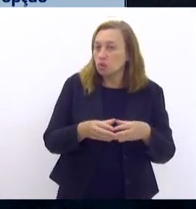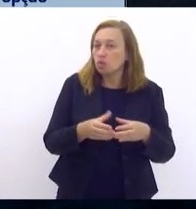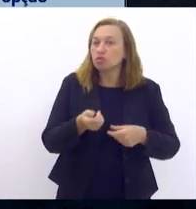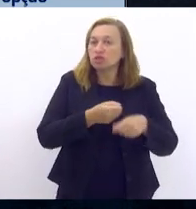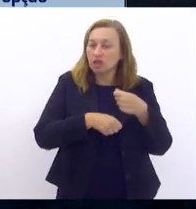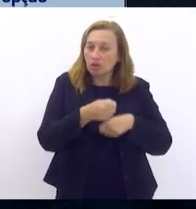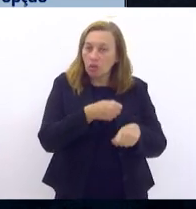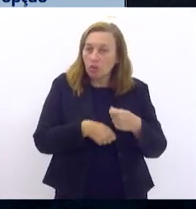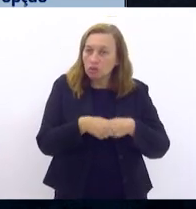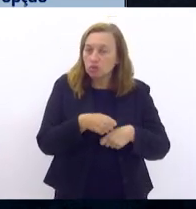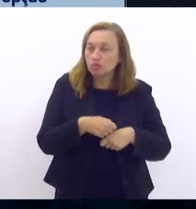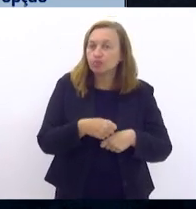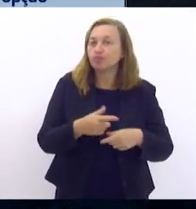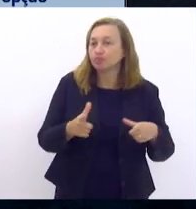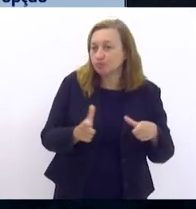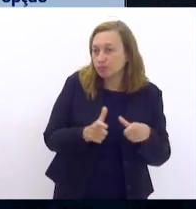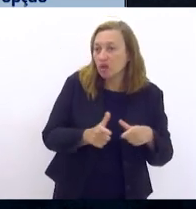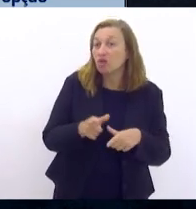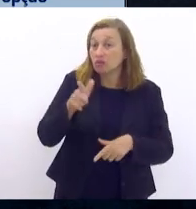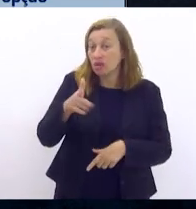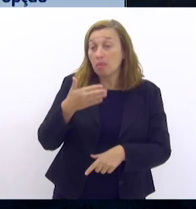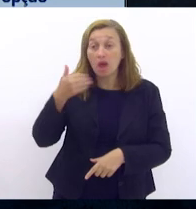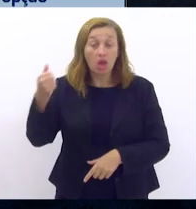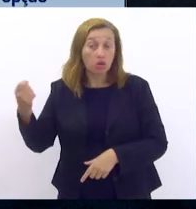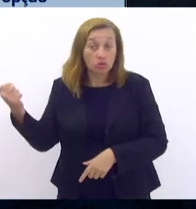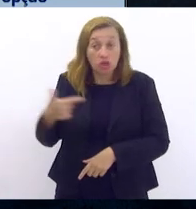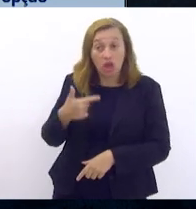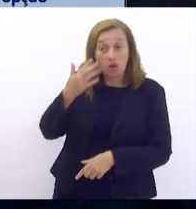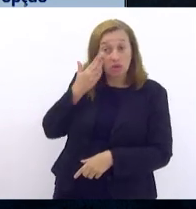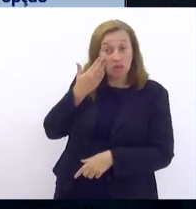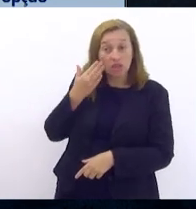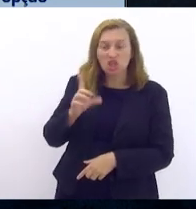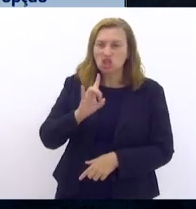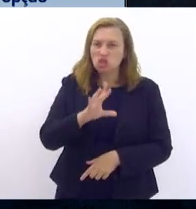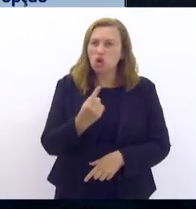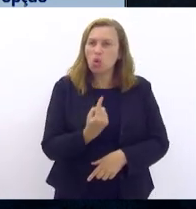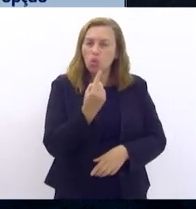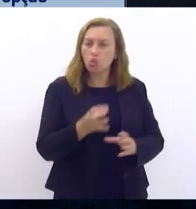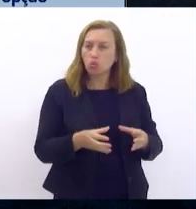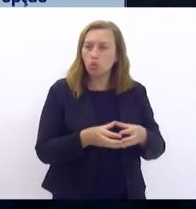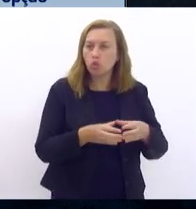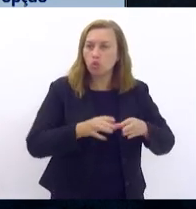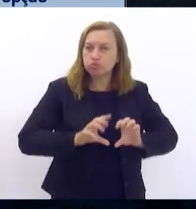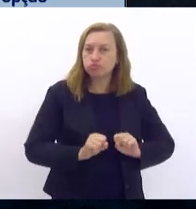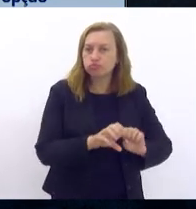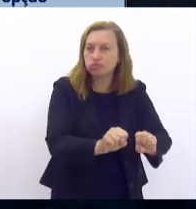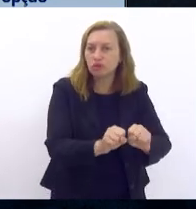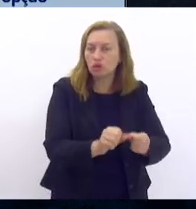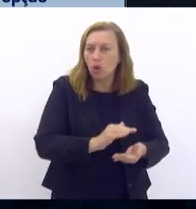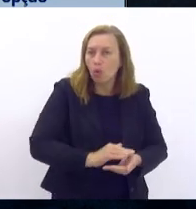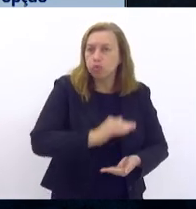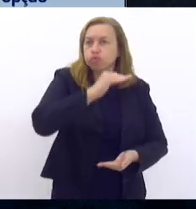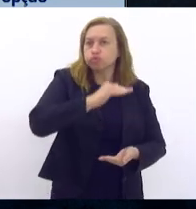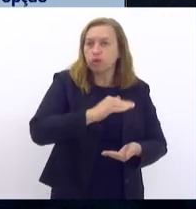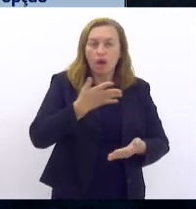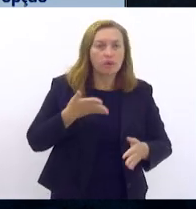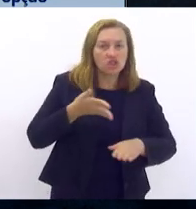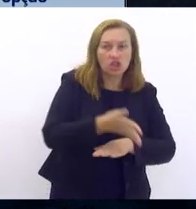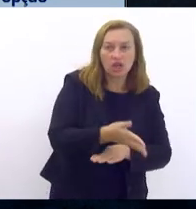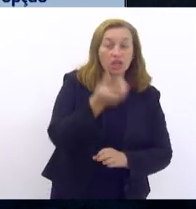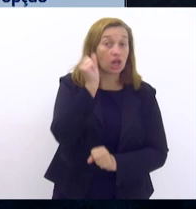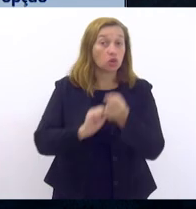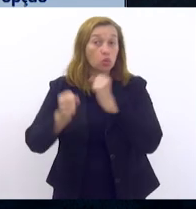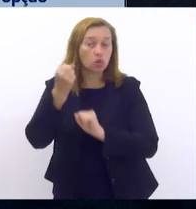entende que vocês melhores do que eu que não é uma cooperativa só que vai agregar o volume necessário para chegar na indústria